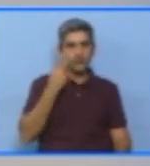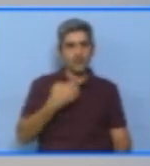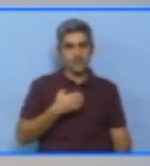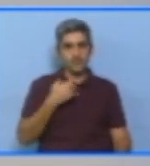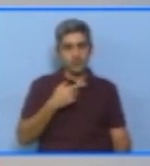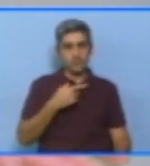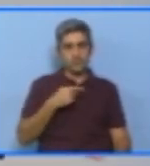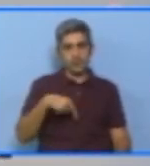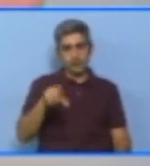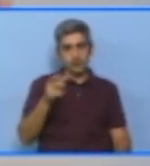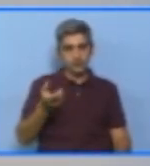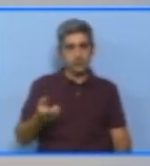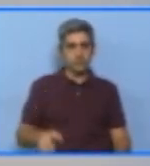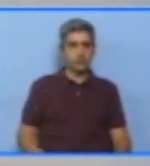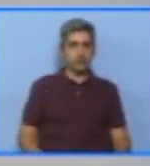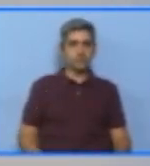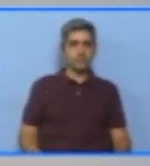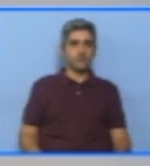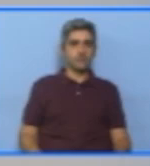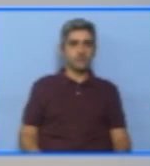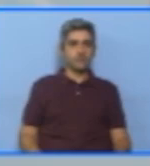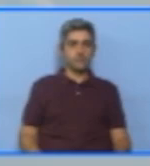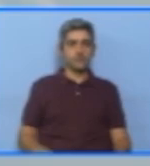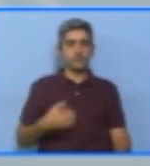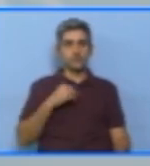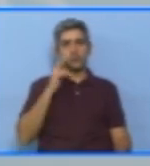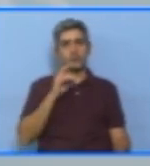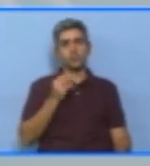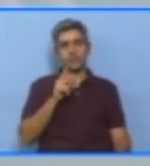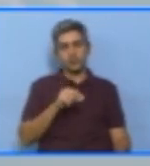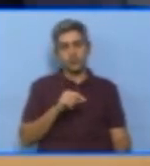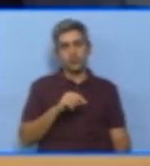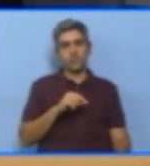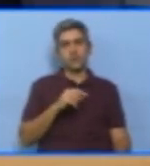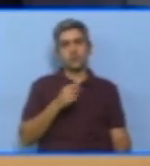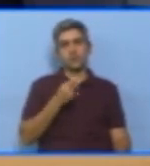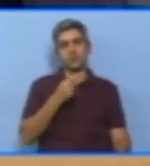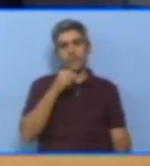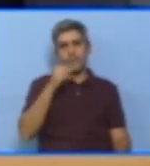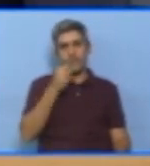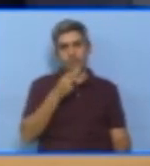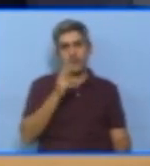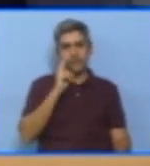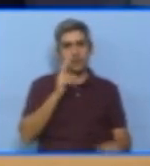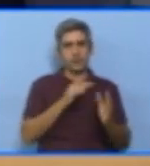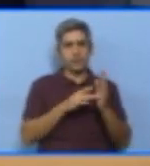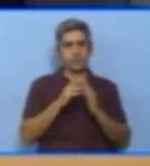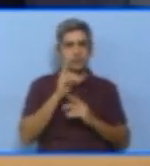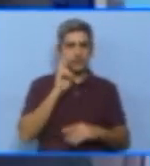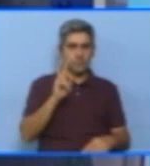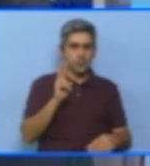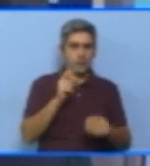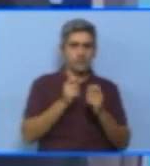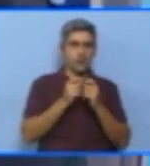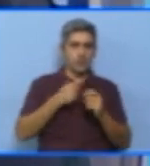Claro. Viver é o ir. Assumir no concreto. Vejo muito aqui também, tantas vezes que nós vemos Cristo e vem